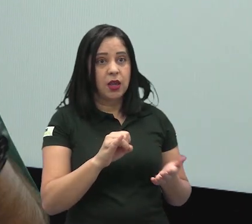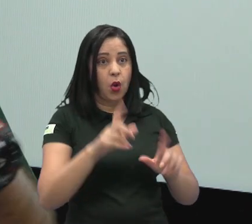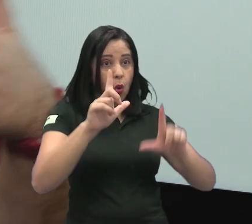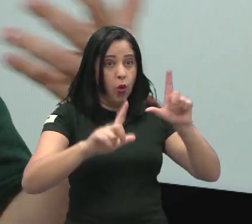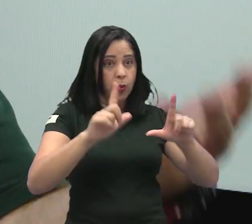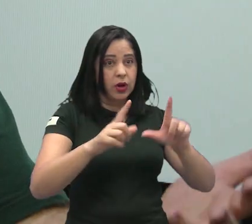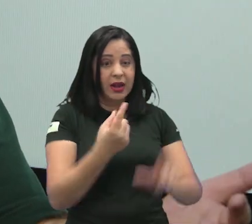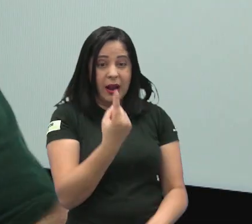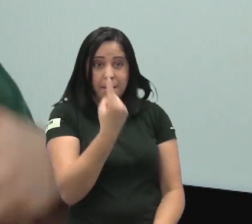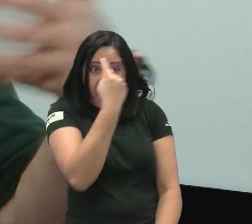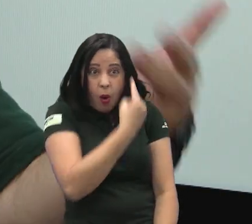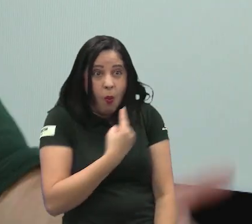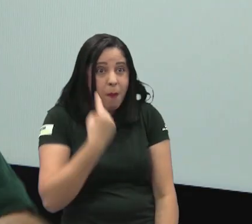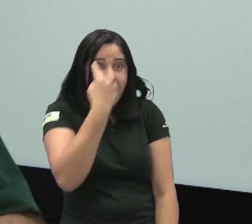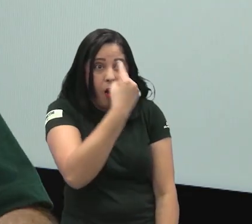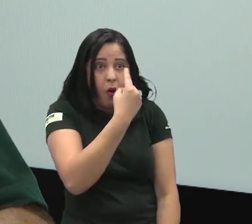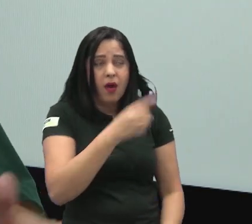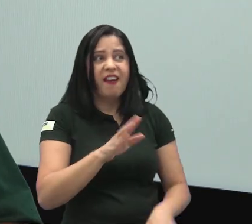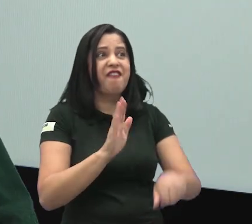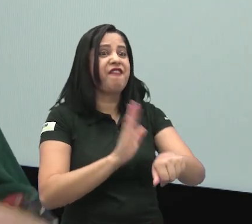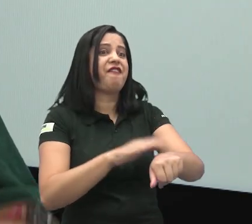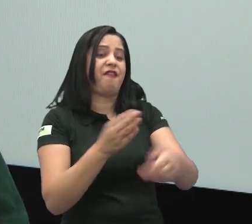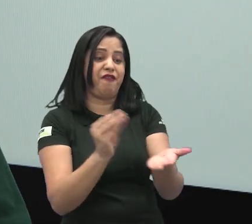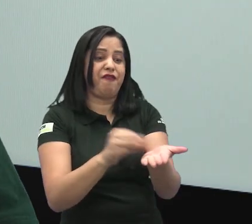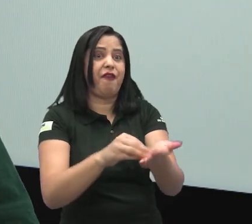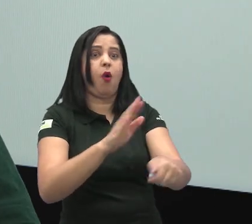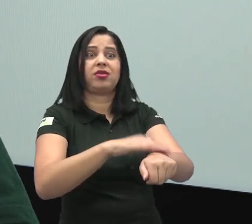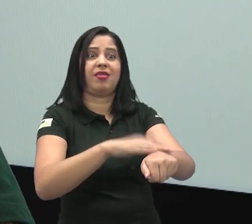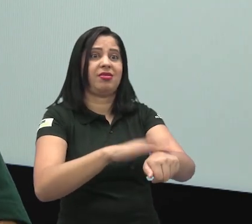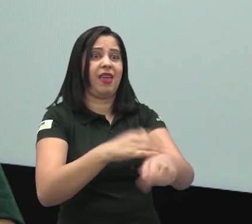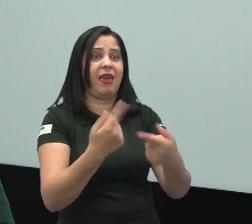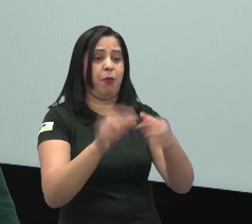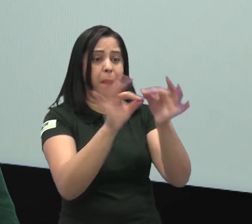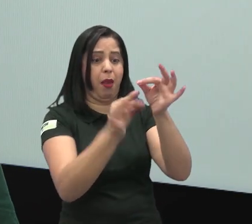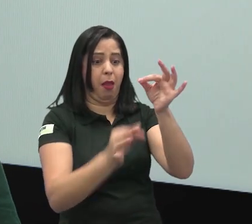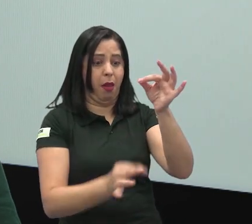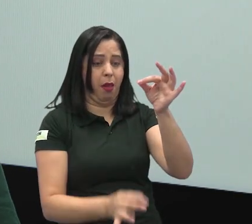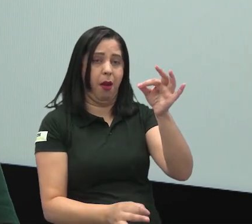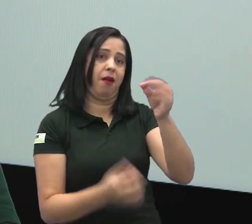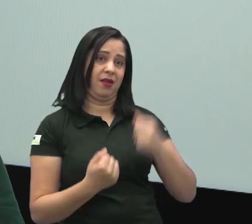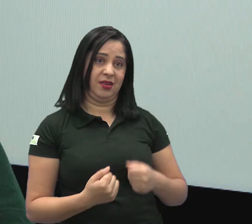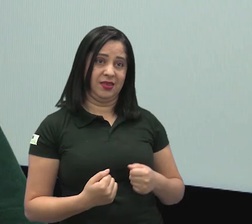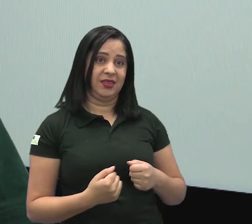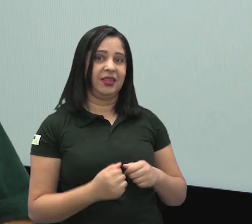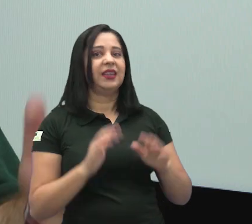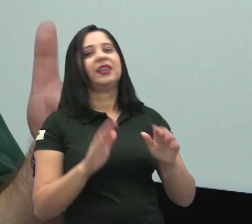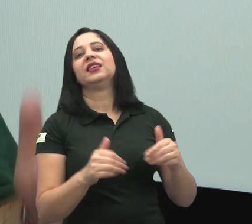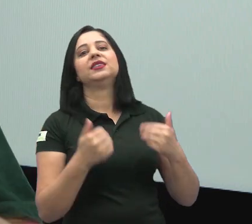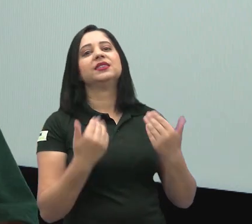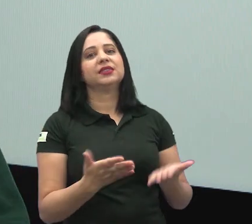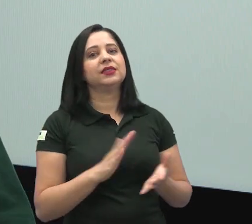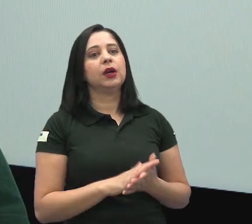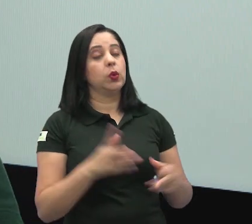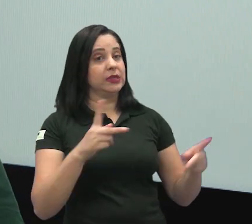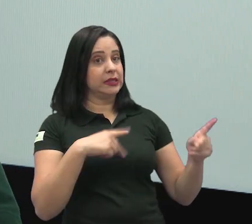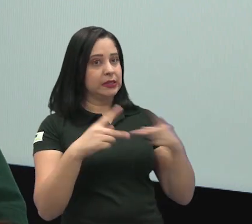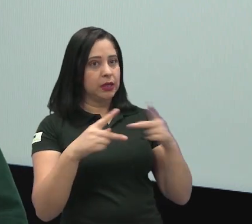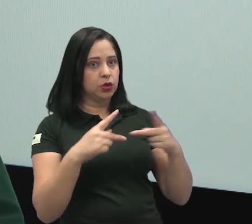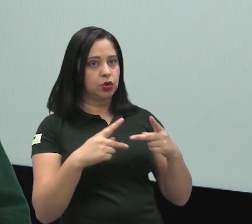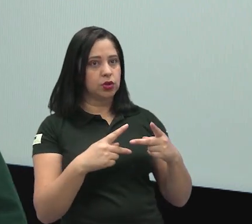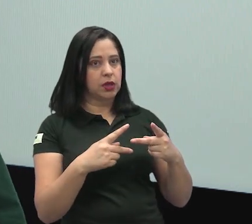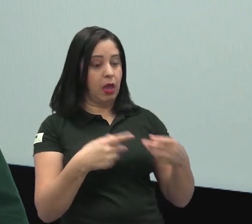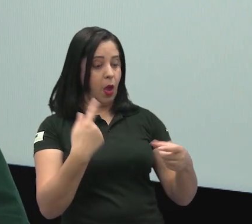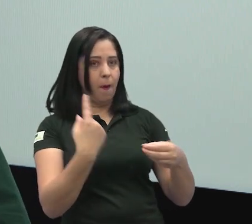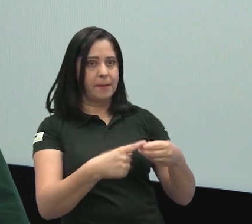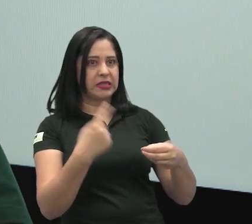o programa de 1 hora, faltaria tempo para falar de tudo que a gente tem para falar dos esportes da nossa cidade. Então, São José dos Campos é uma cidade